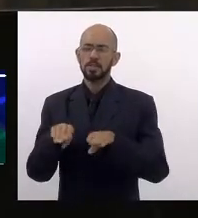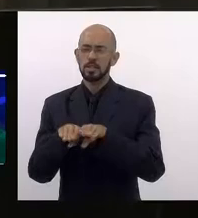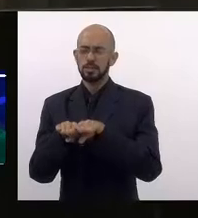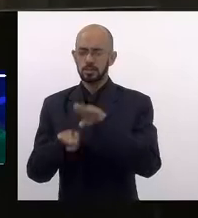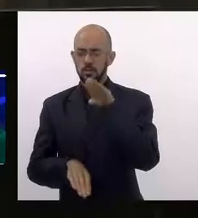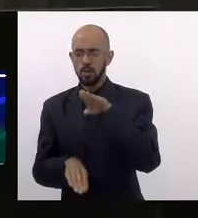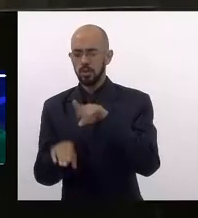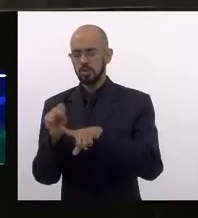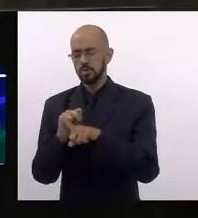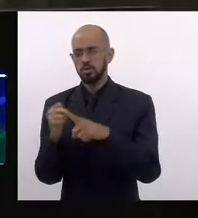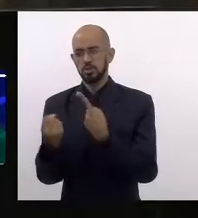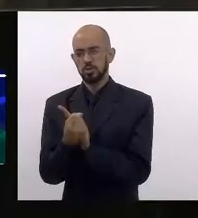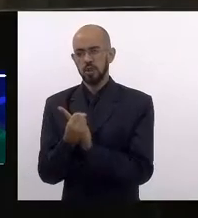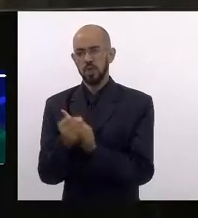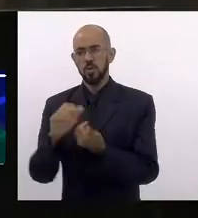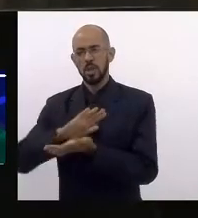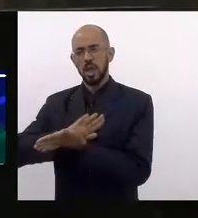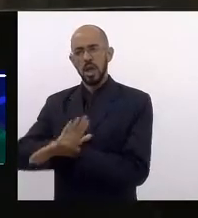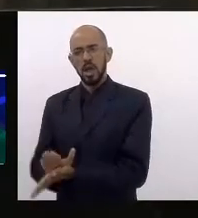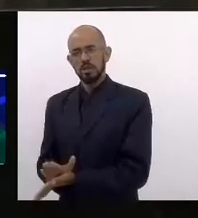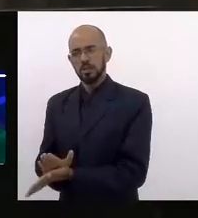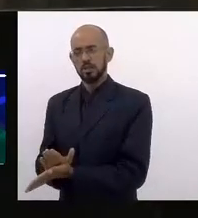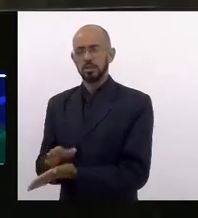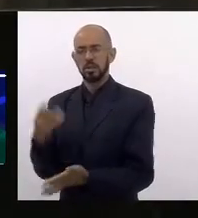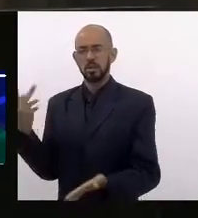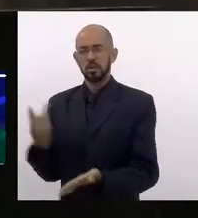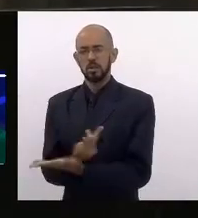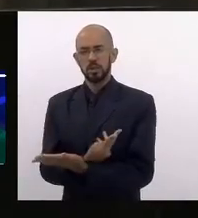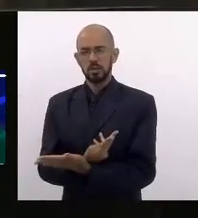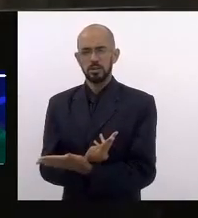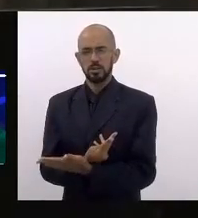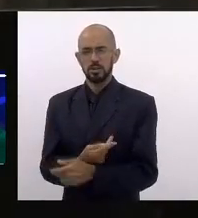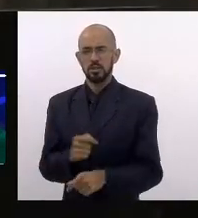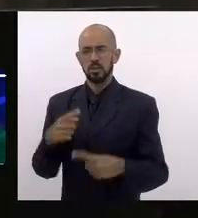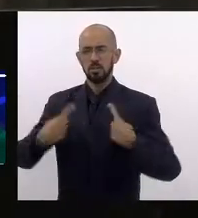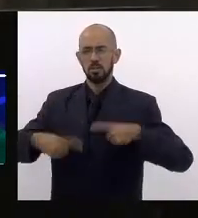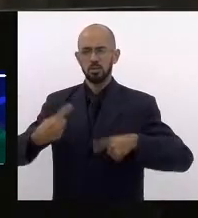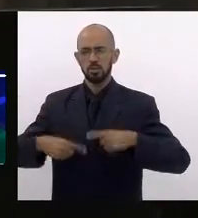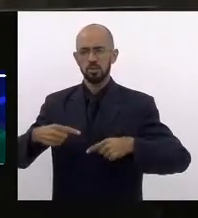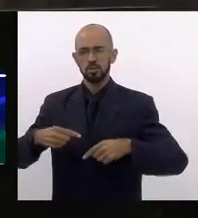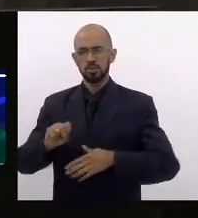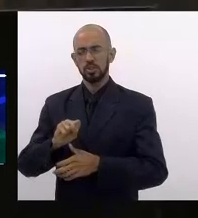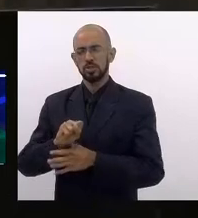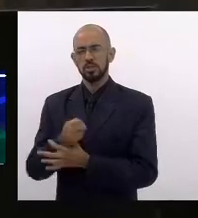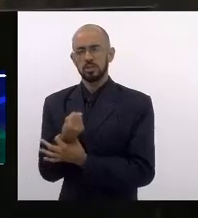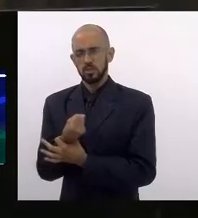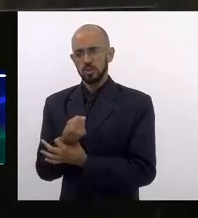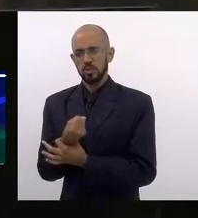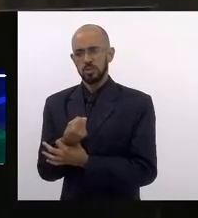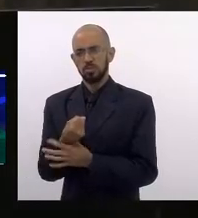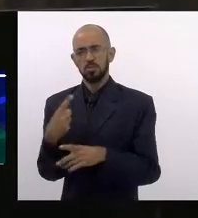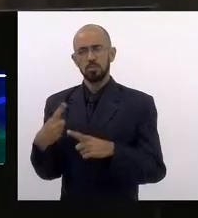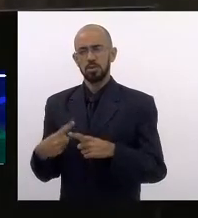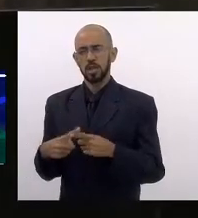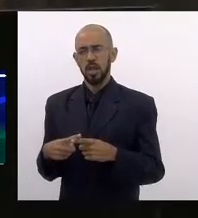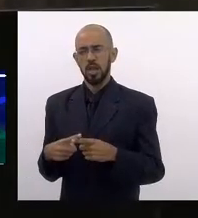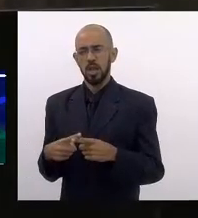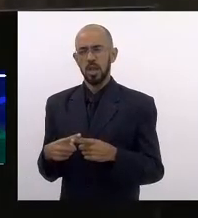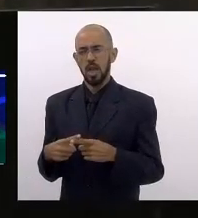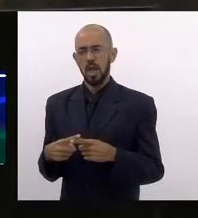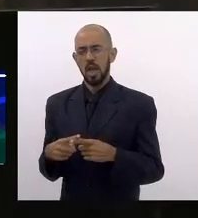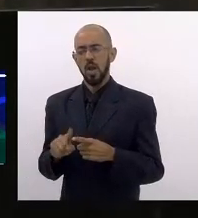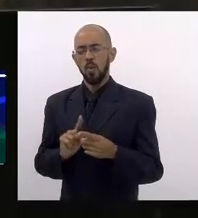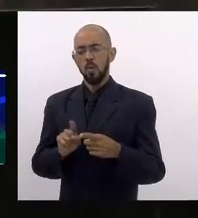e racista que se coloca diante da política pública de segurança, porque não tem jeito. A pele